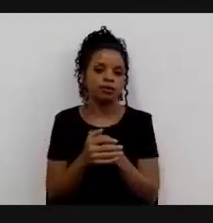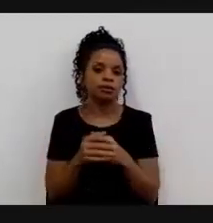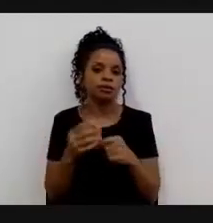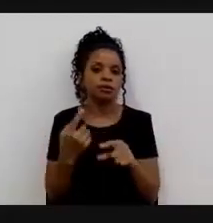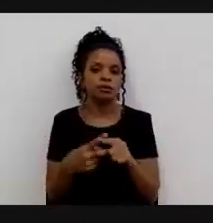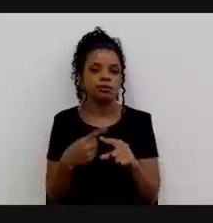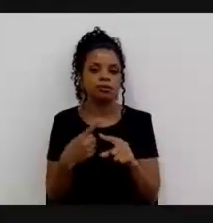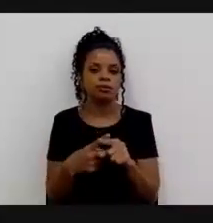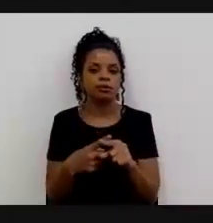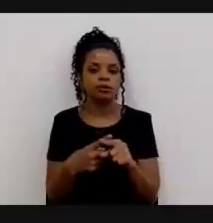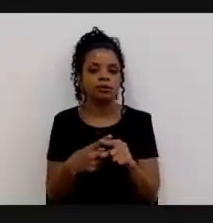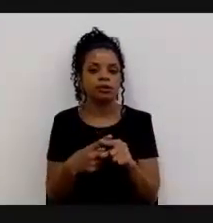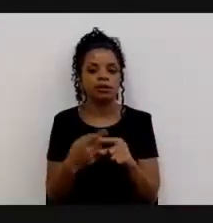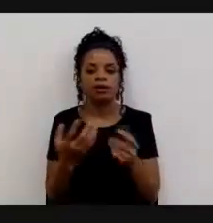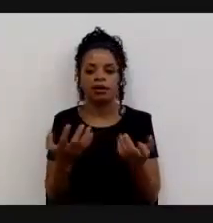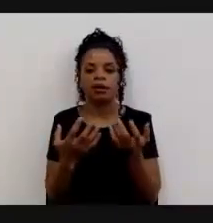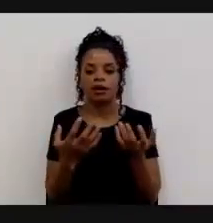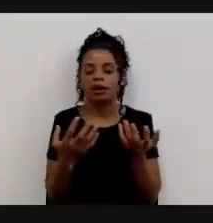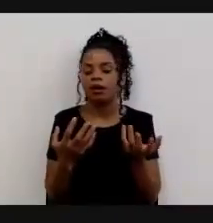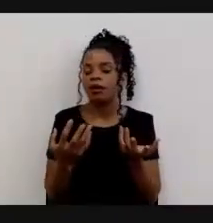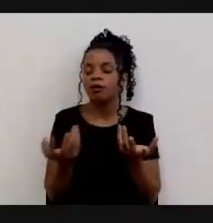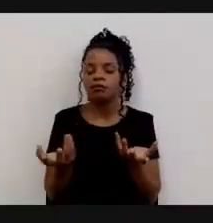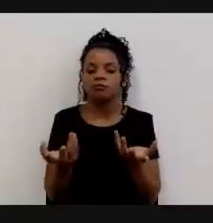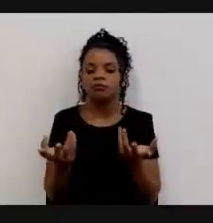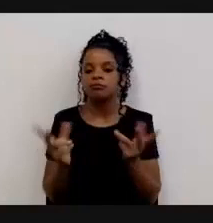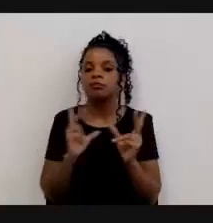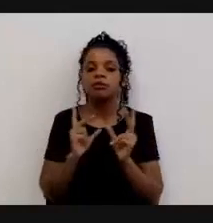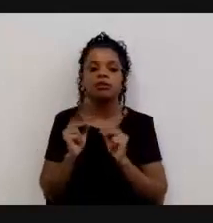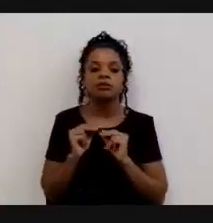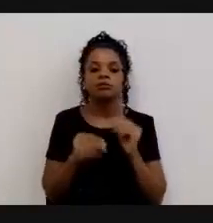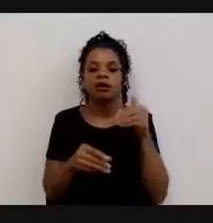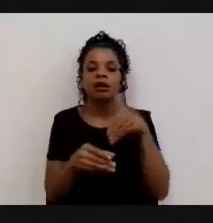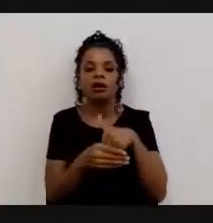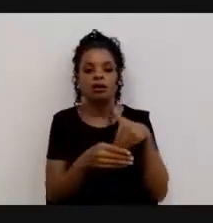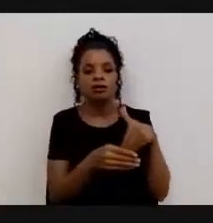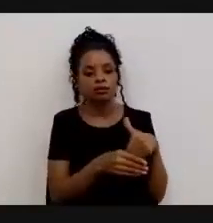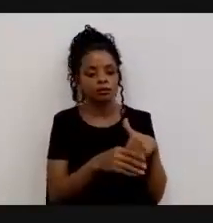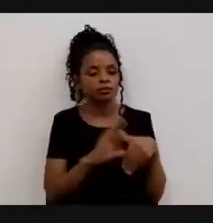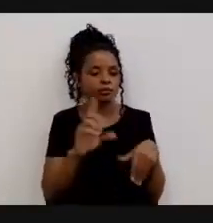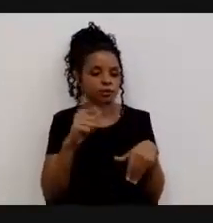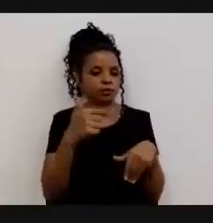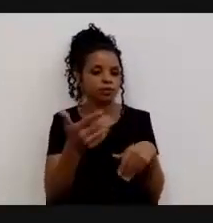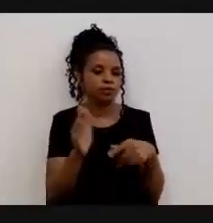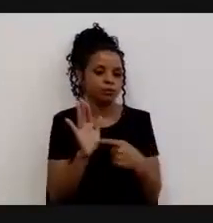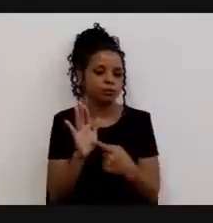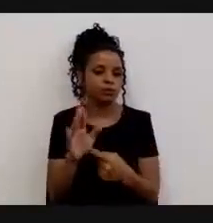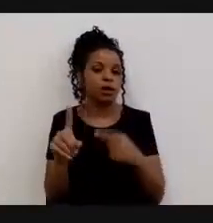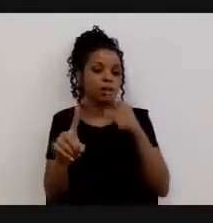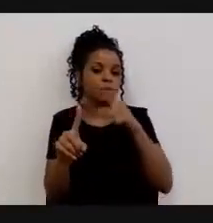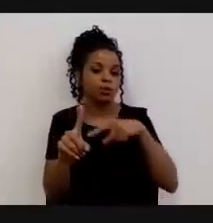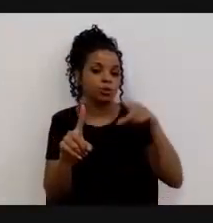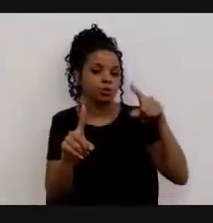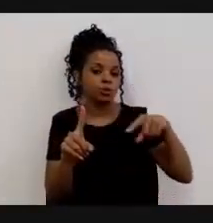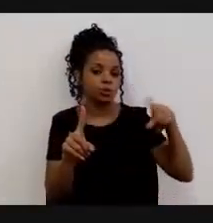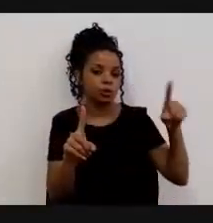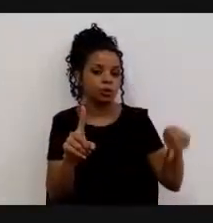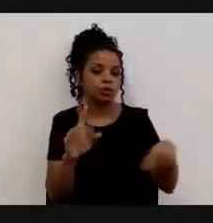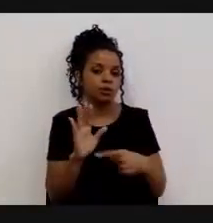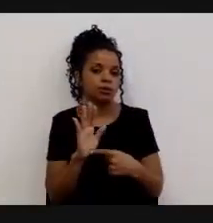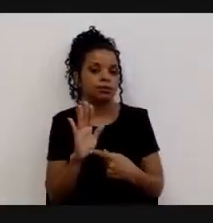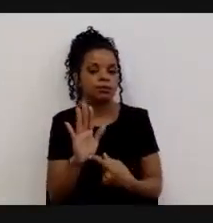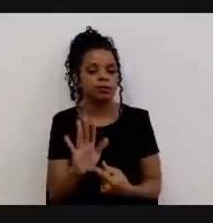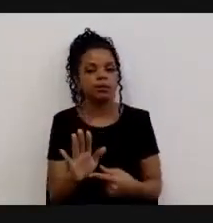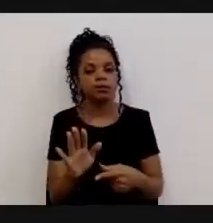uma tentativa de busca de reconhecimento eleitoral. Eu estou dizendo isso porque eu vou mostrar um gráfico daqui a pouco, que mostra como